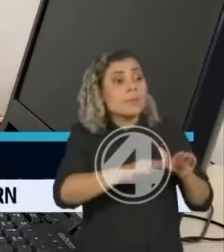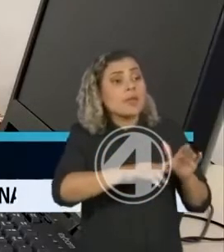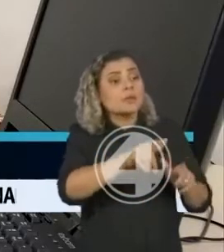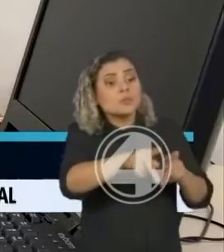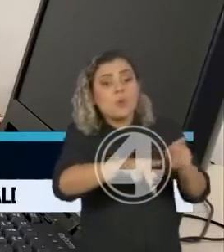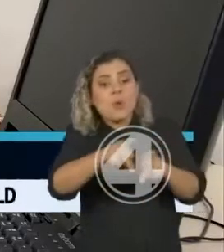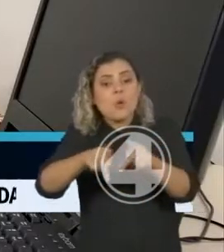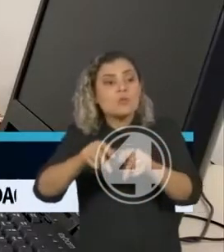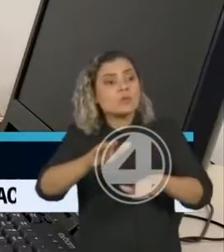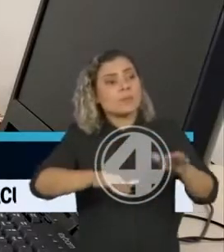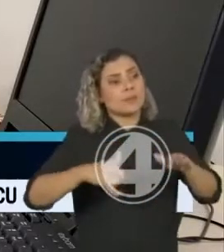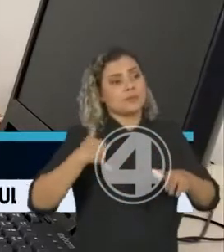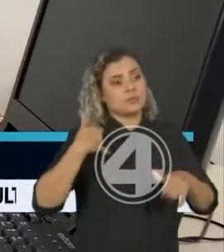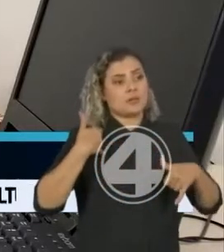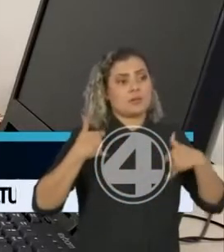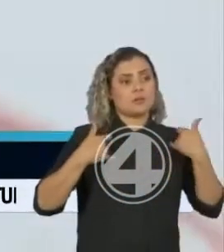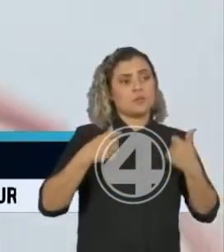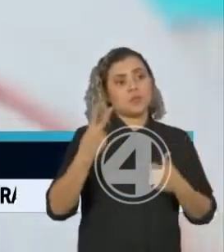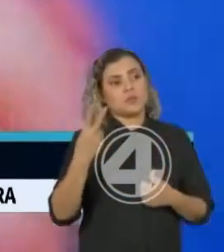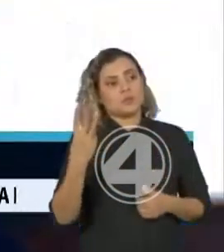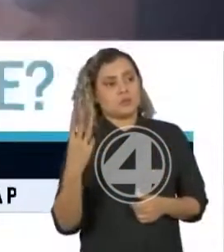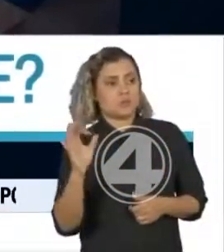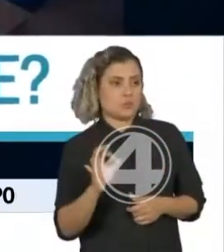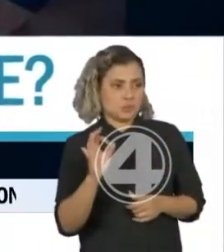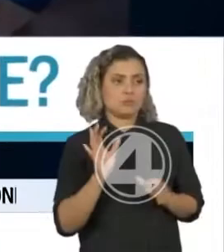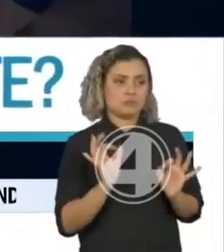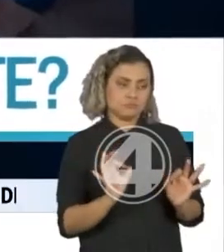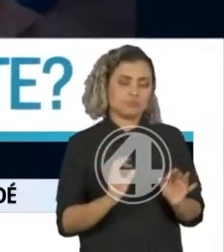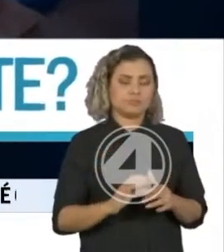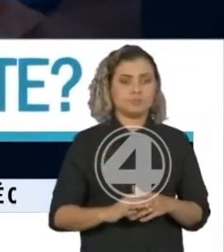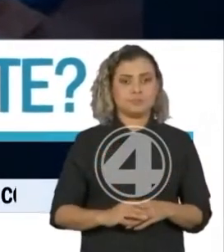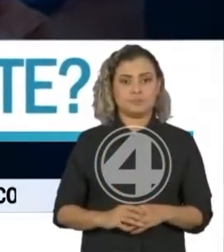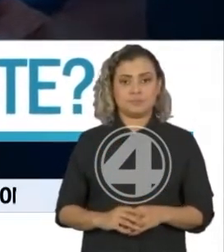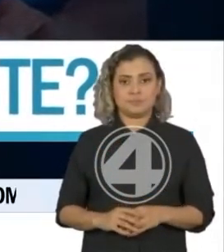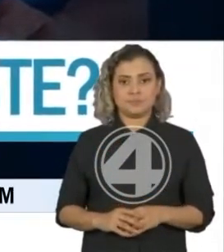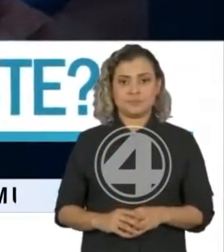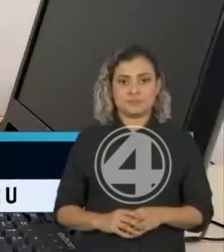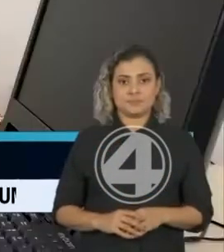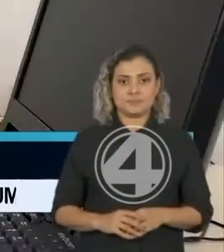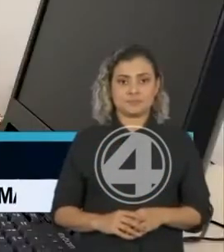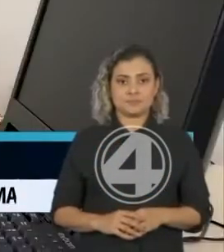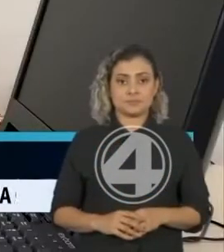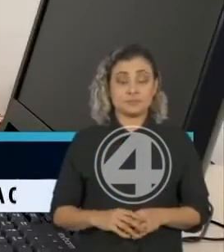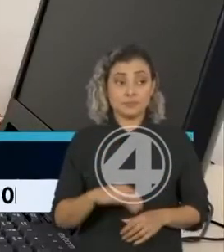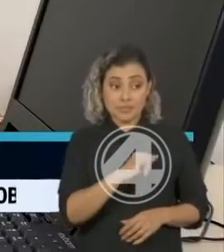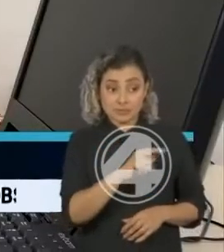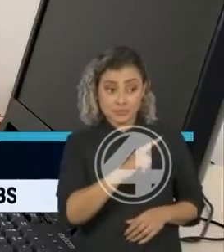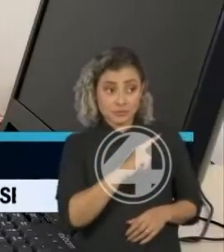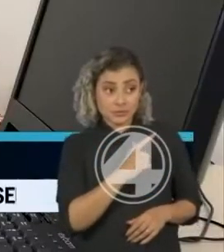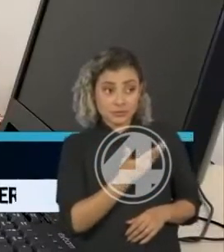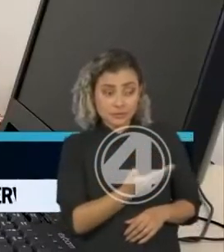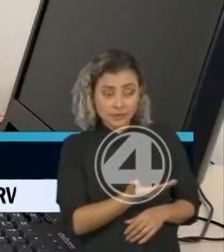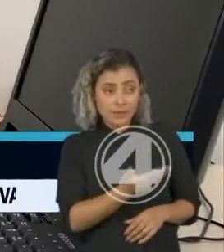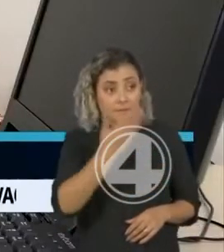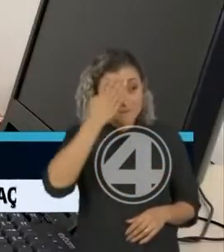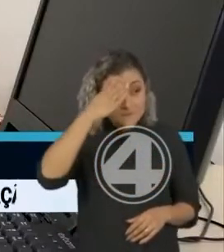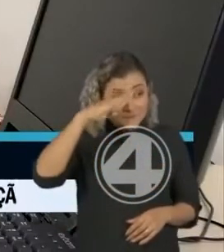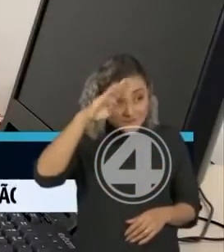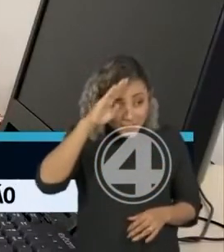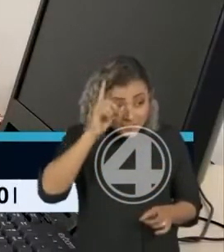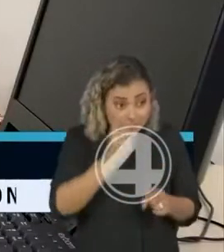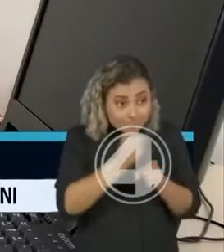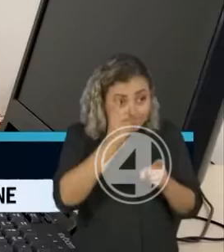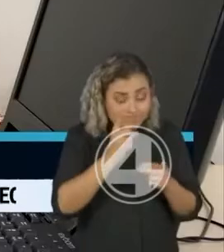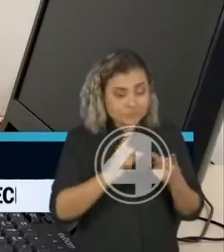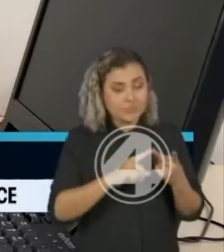mais em média entre dois três por cento e e aí e se você tiver febre